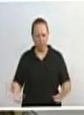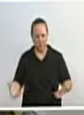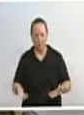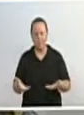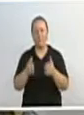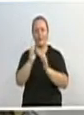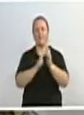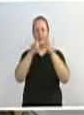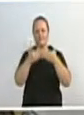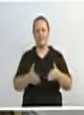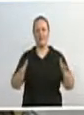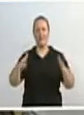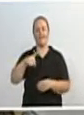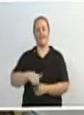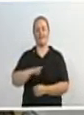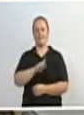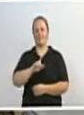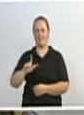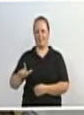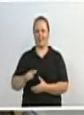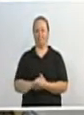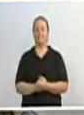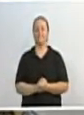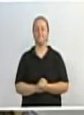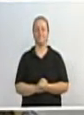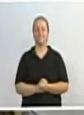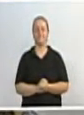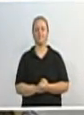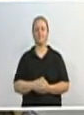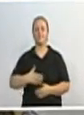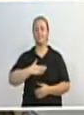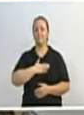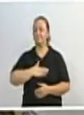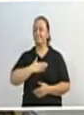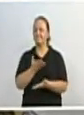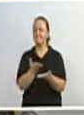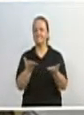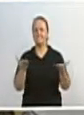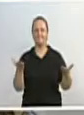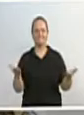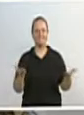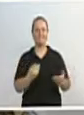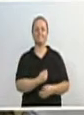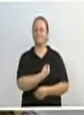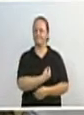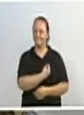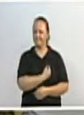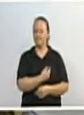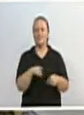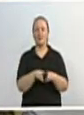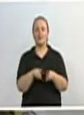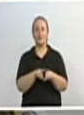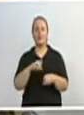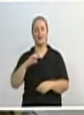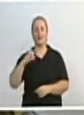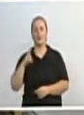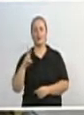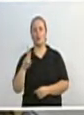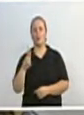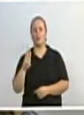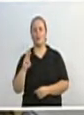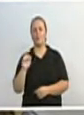de Blumenau. Quero saudar a todos os presentes, ao ex-presidente da AMP, que aqui está, o Curbani, ao assessor